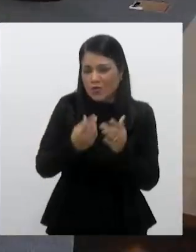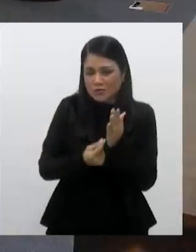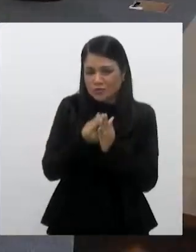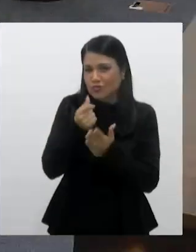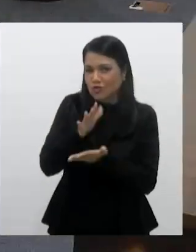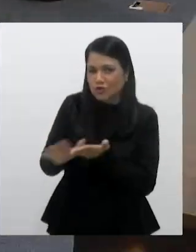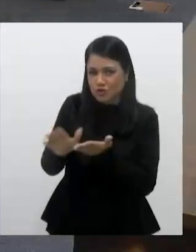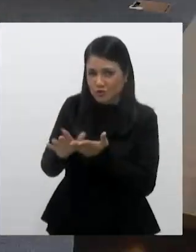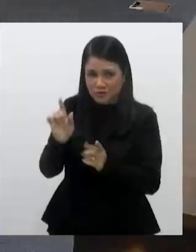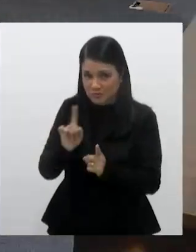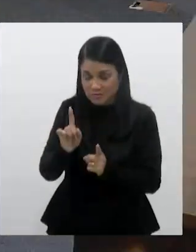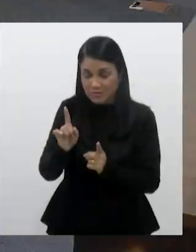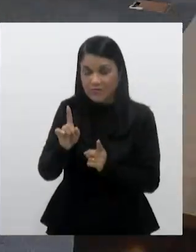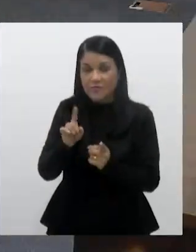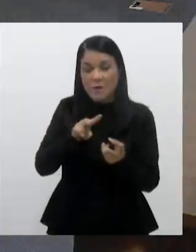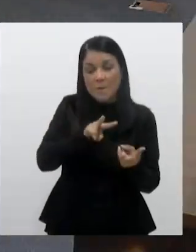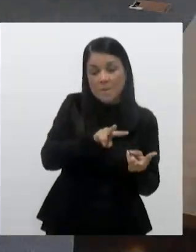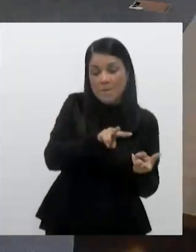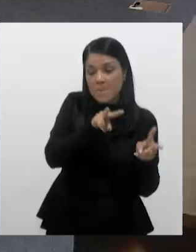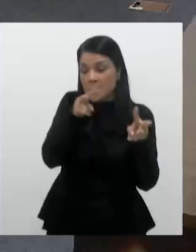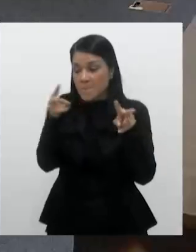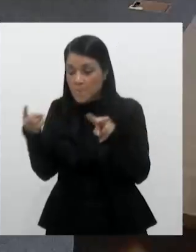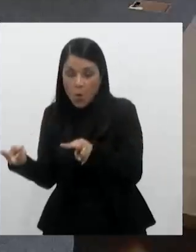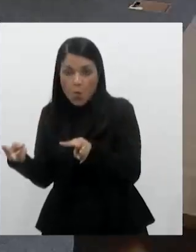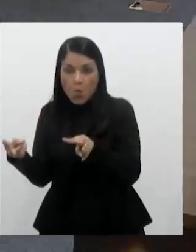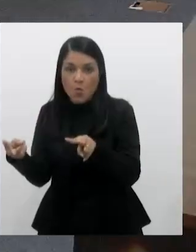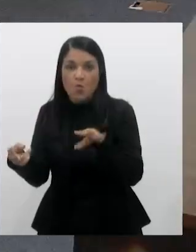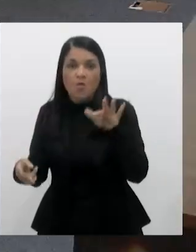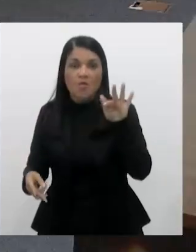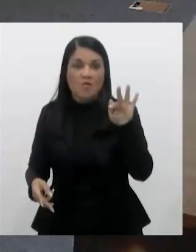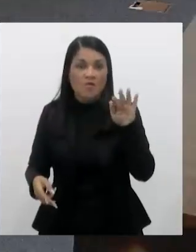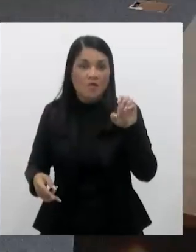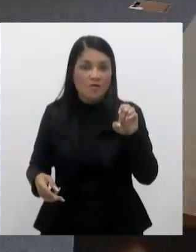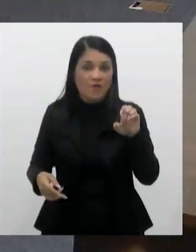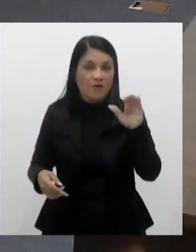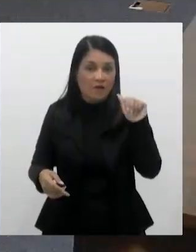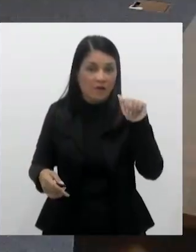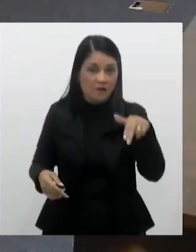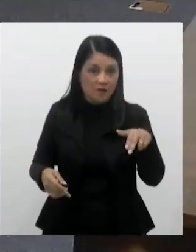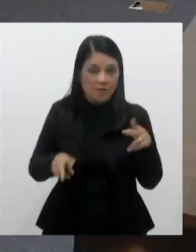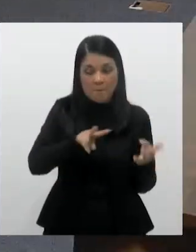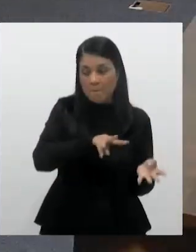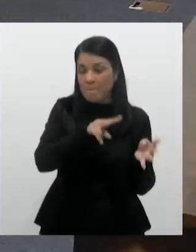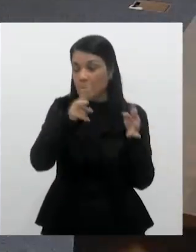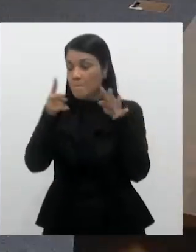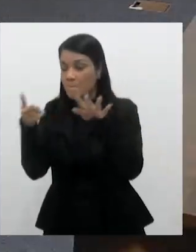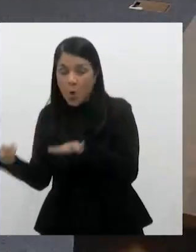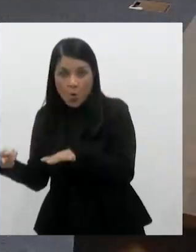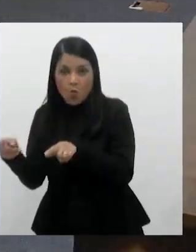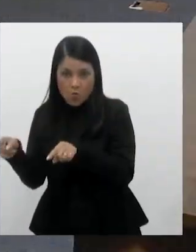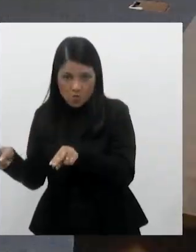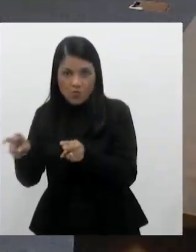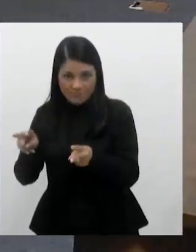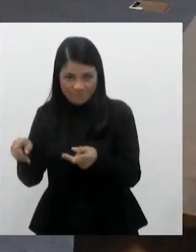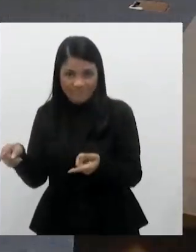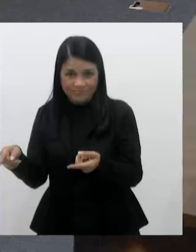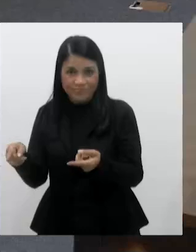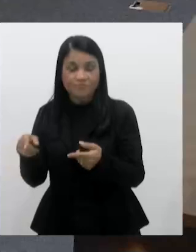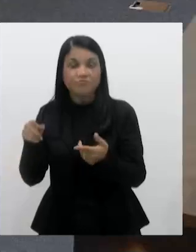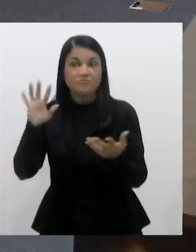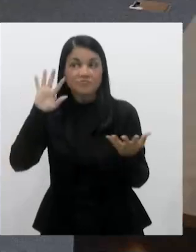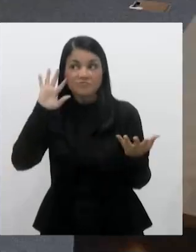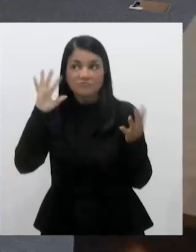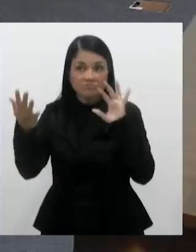apenas realoca para, como disse o deputado Luiz Paulo, algo que é tão urgente, e essas manifestações climáticas vão ser cada